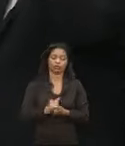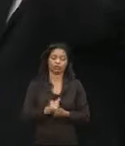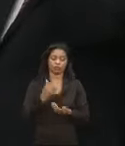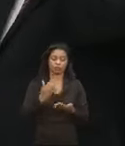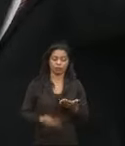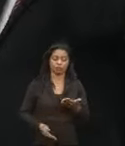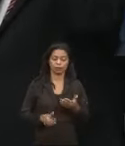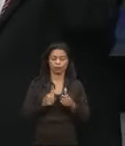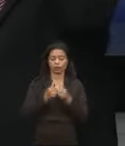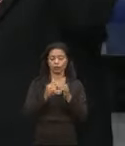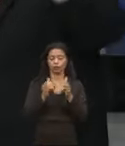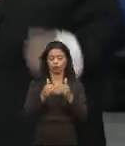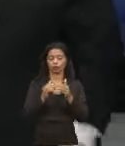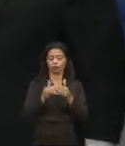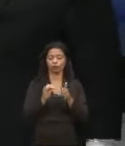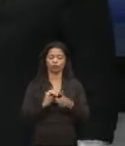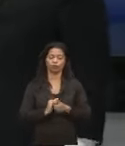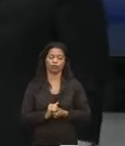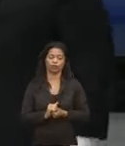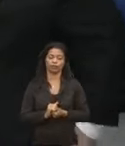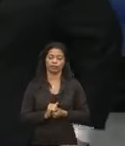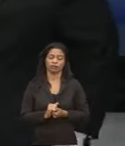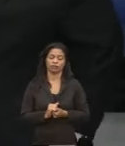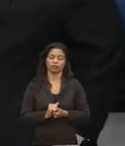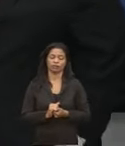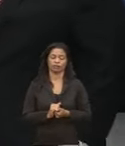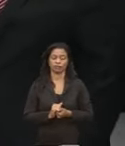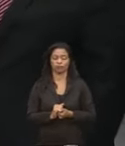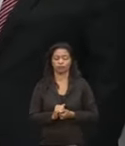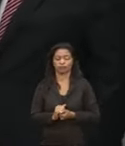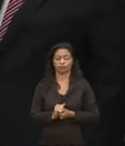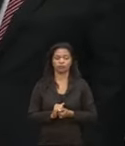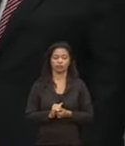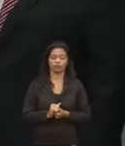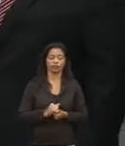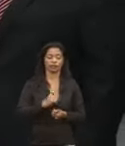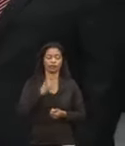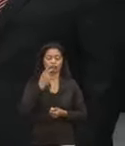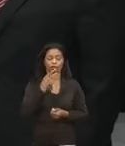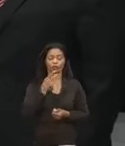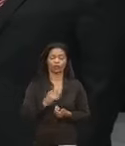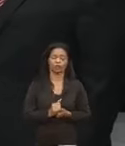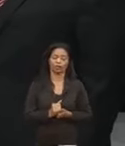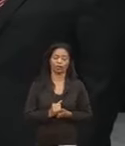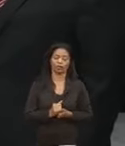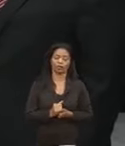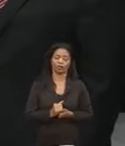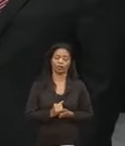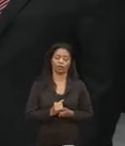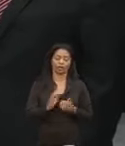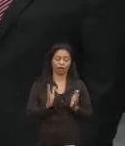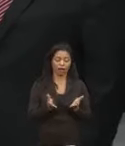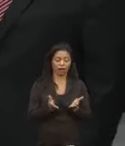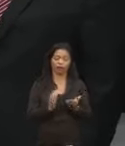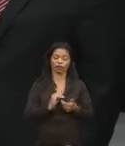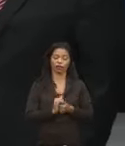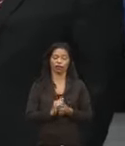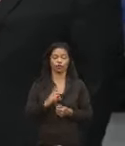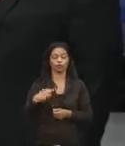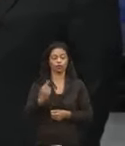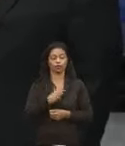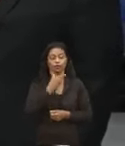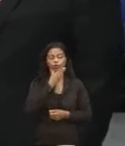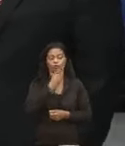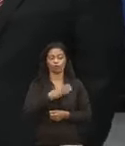o ônibus, vou ser breve. E falei, não, agora ele vai ser o nosso